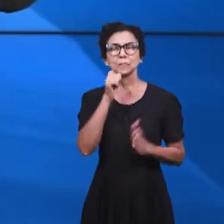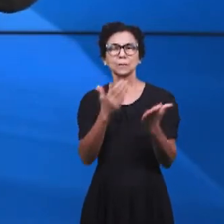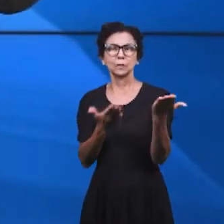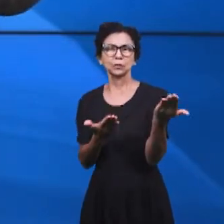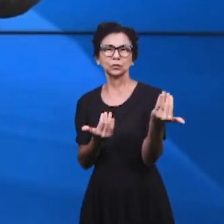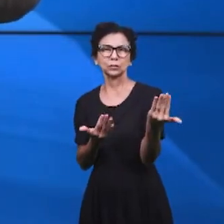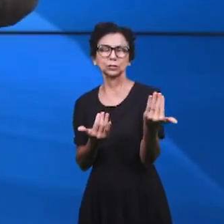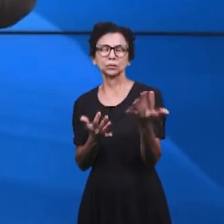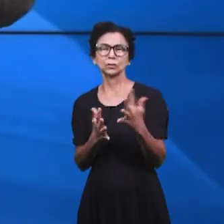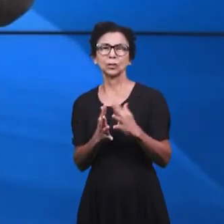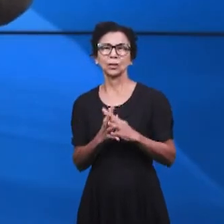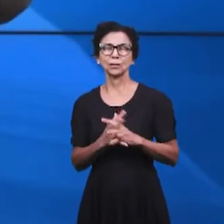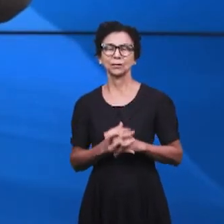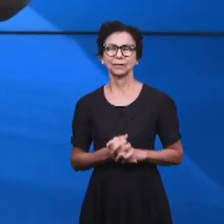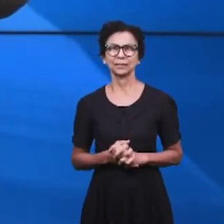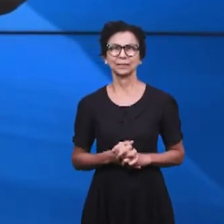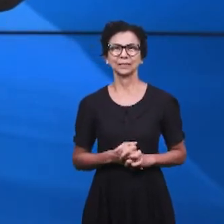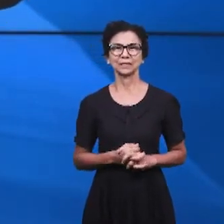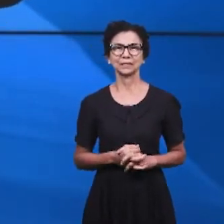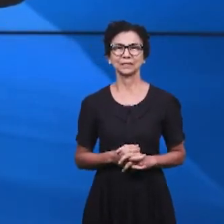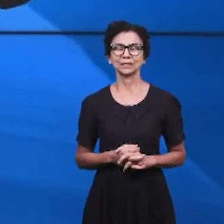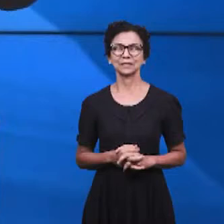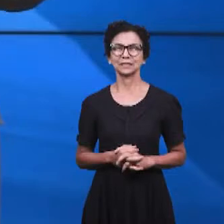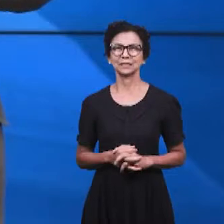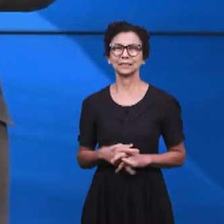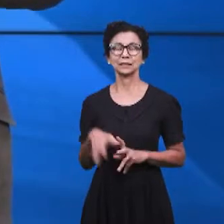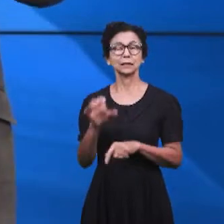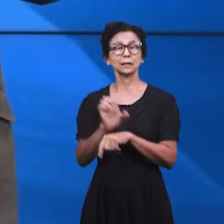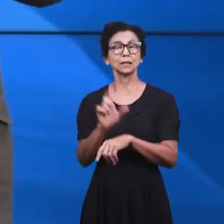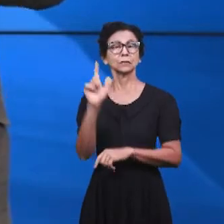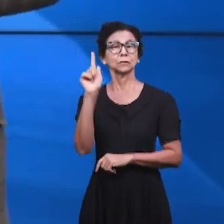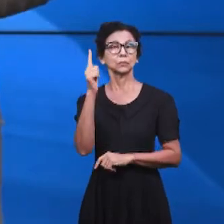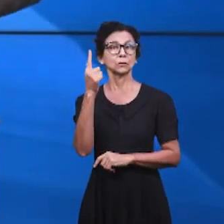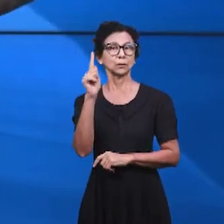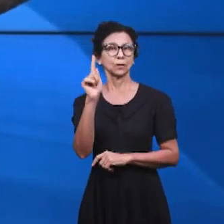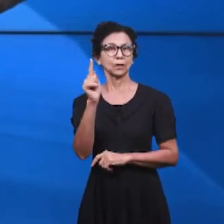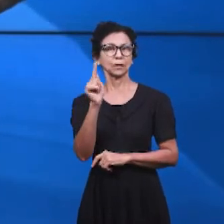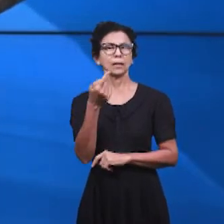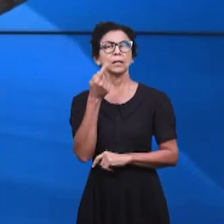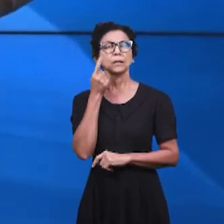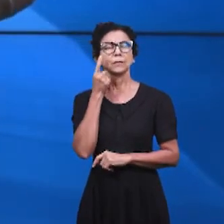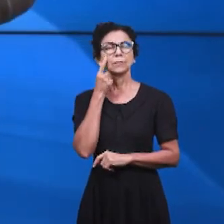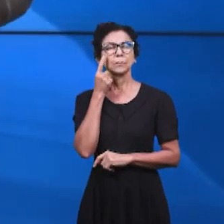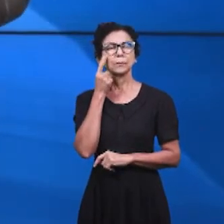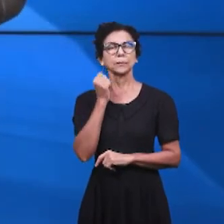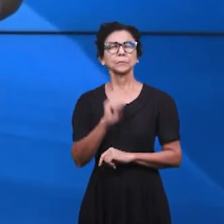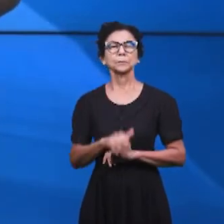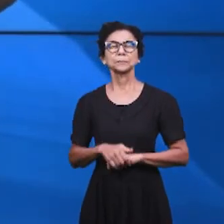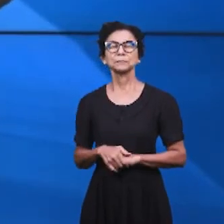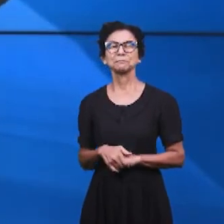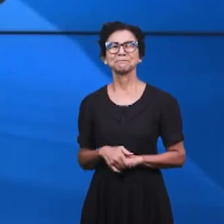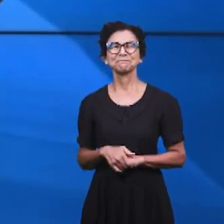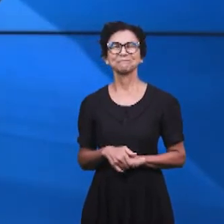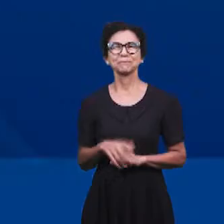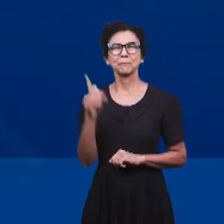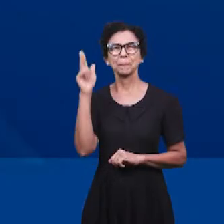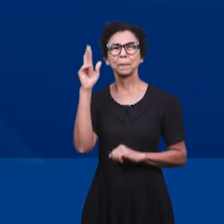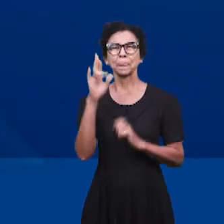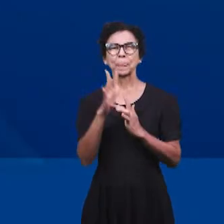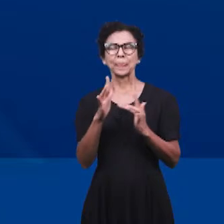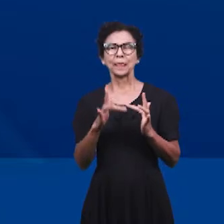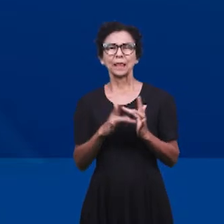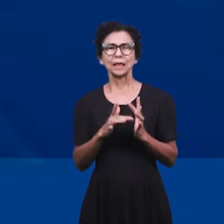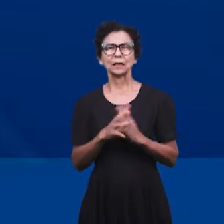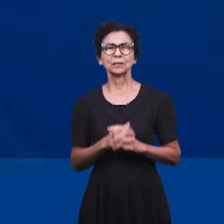da igreja em Águas Lindas de Goiás, no estado de Goiás. Vamos ouvir o que a Alissa tem a dizer. A paz do Senhor, Alissa. Paz do